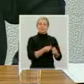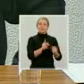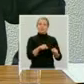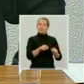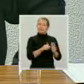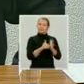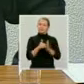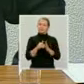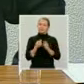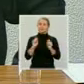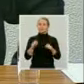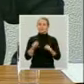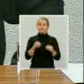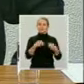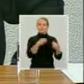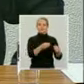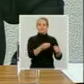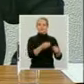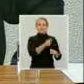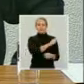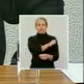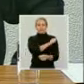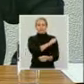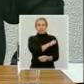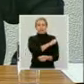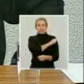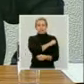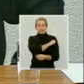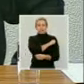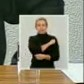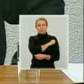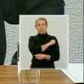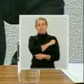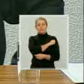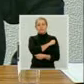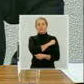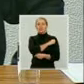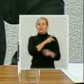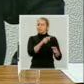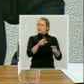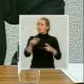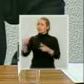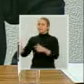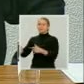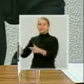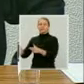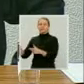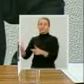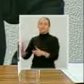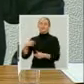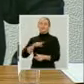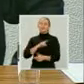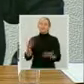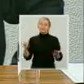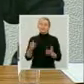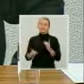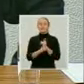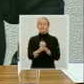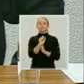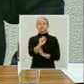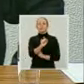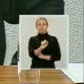oferecido para o aluno que enxerga. Nós chegamos ao absurdo que